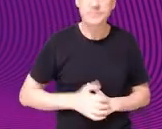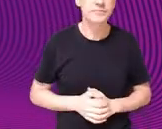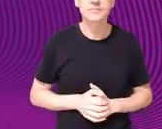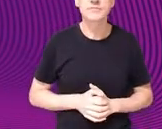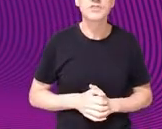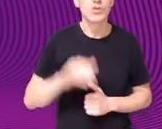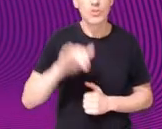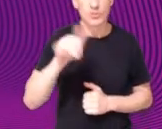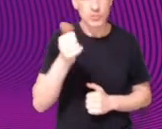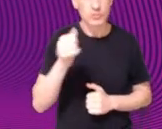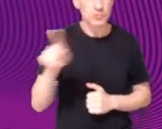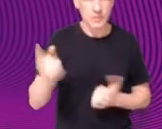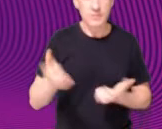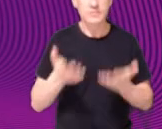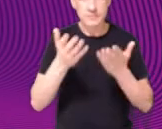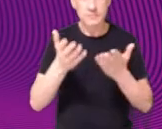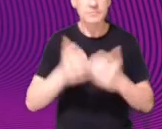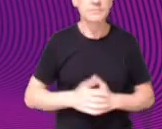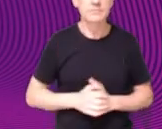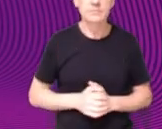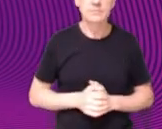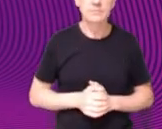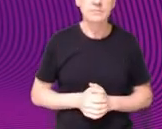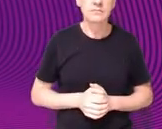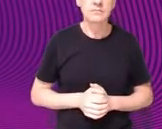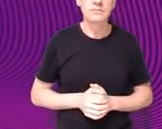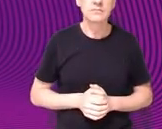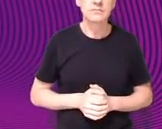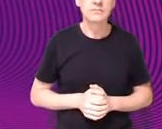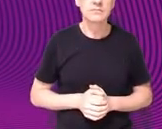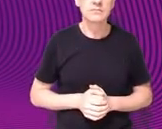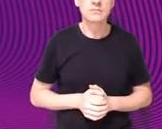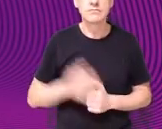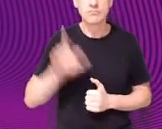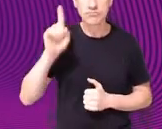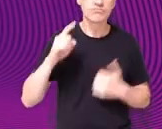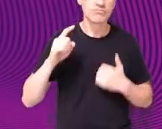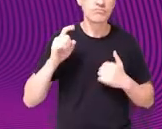Quer falar? Vamos lá, gente. Eu falo.